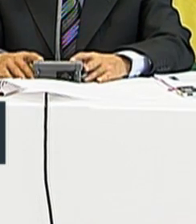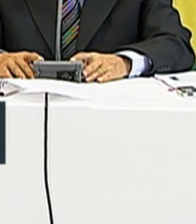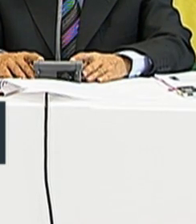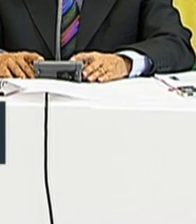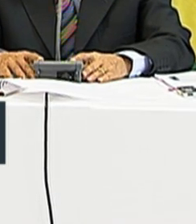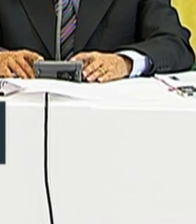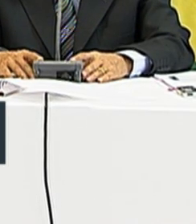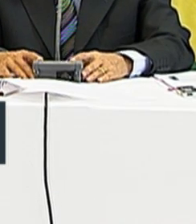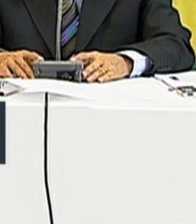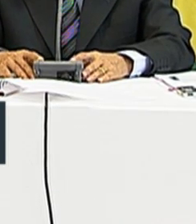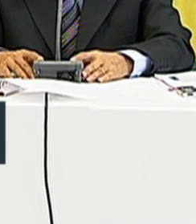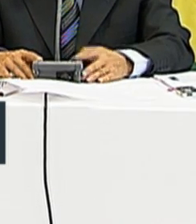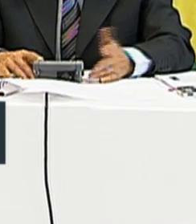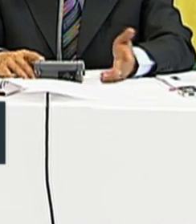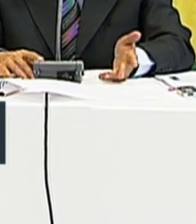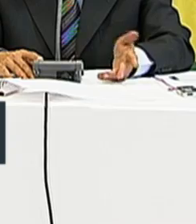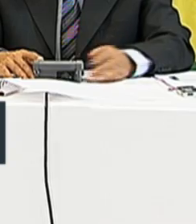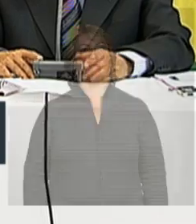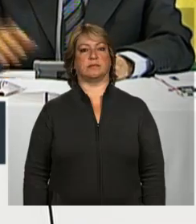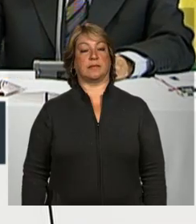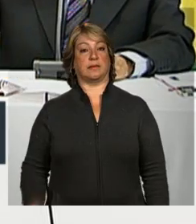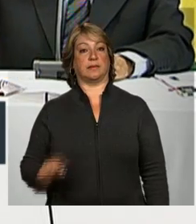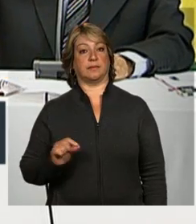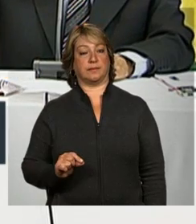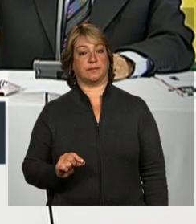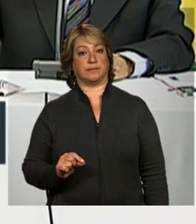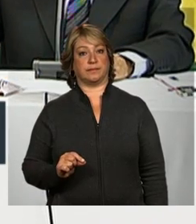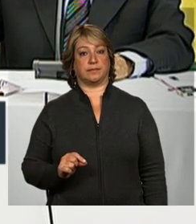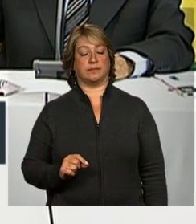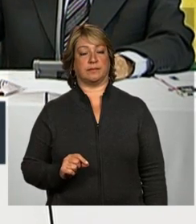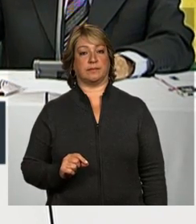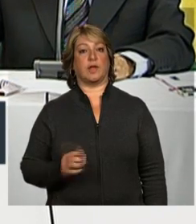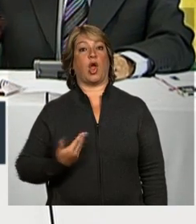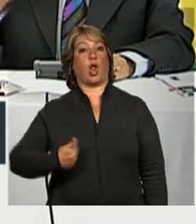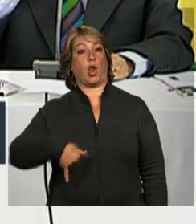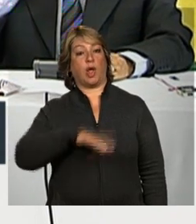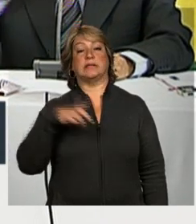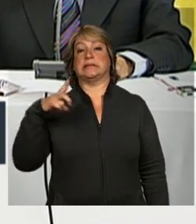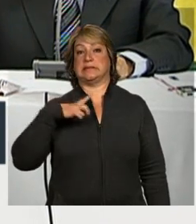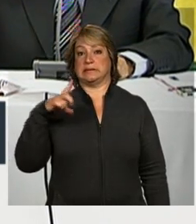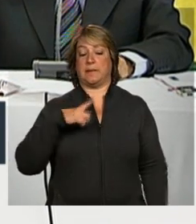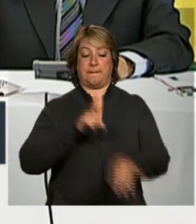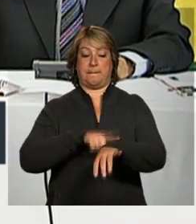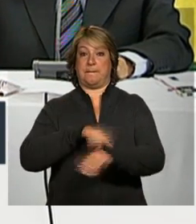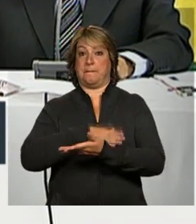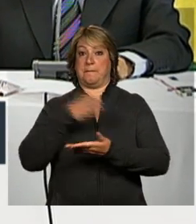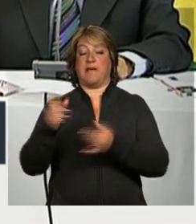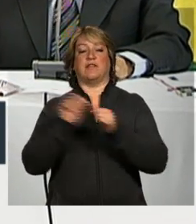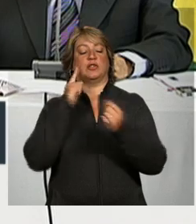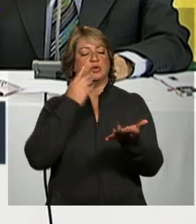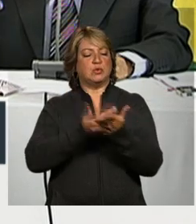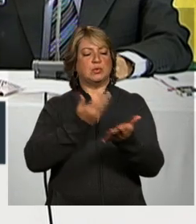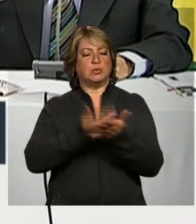rodovias quer falar ber não assim não não não assim nós nós temos um prazo aí para fazer os estudos